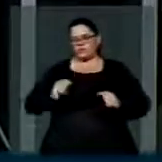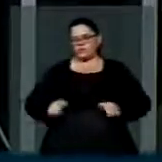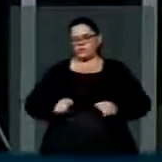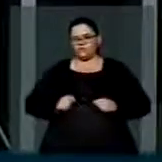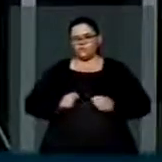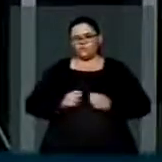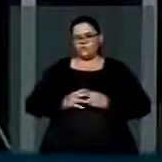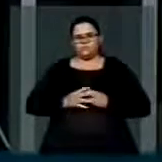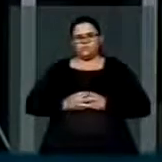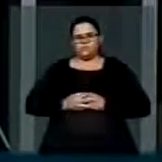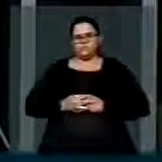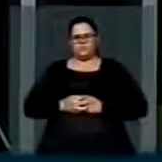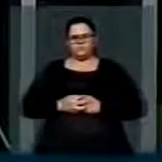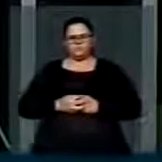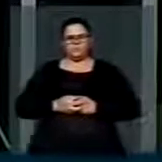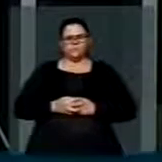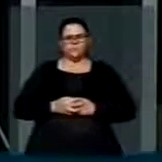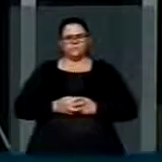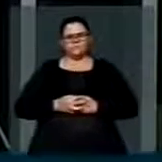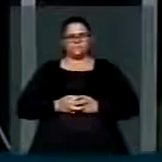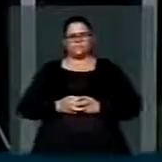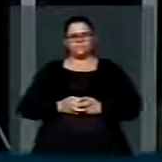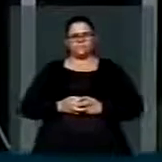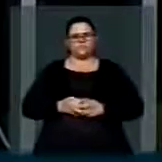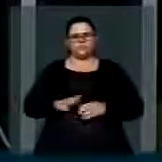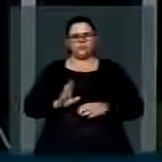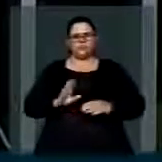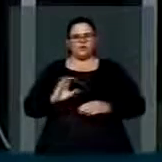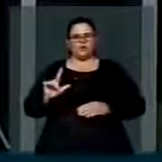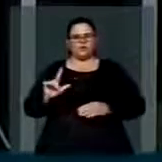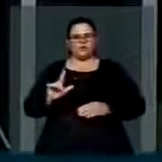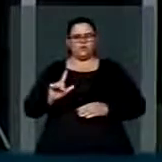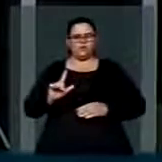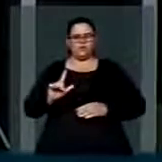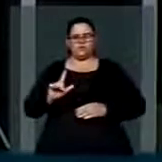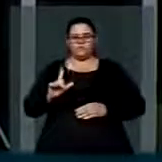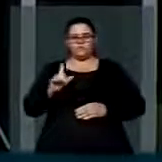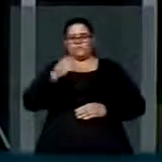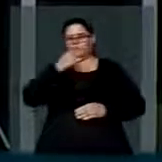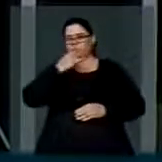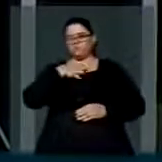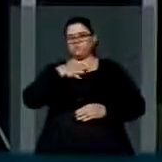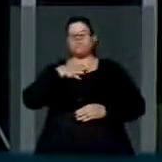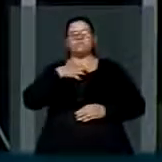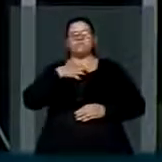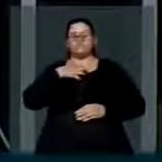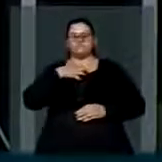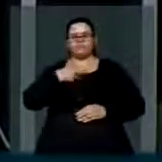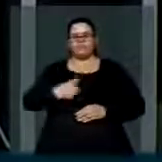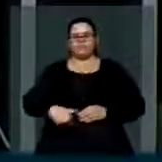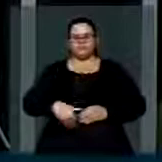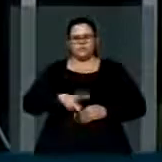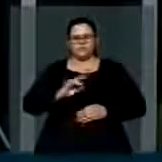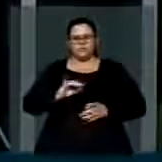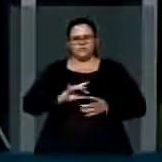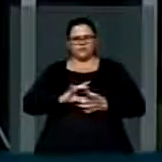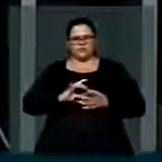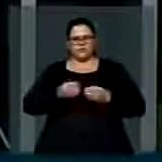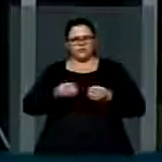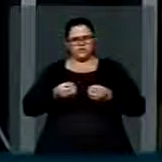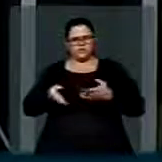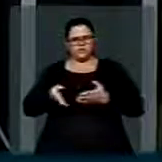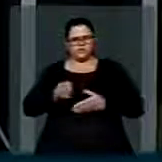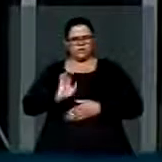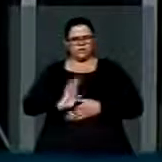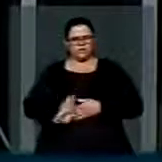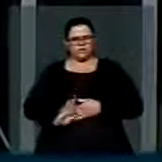país. Isso, senhor presidente, está certamente e é um dos mais tristes legados que esse desgoverno deixará para o nosso país.